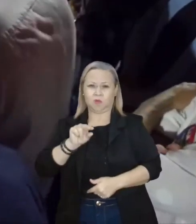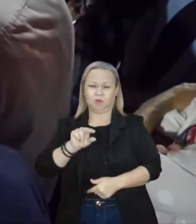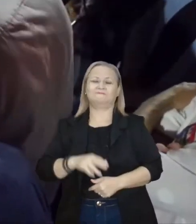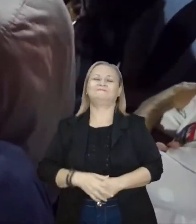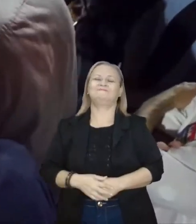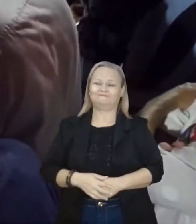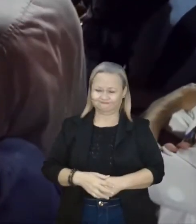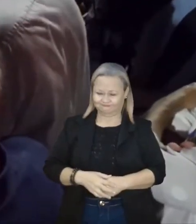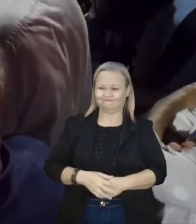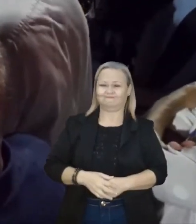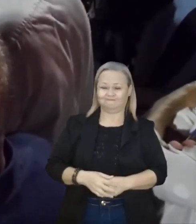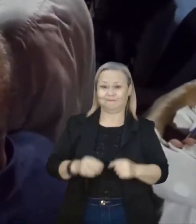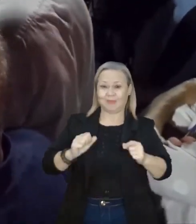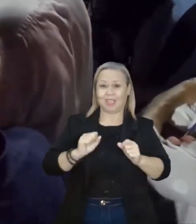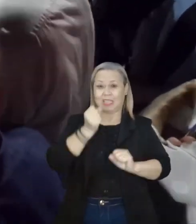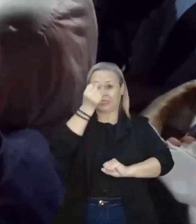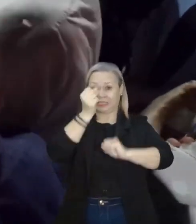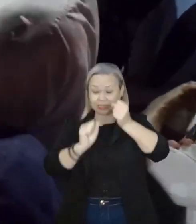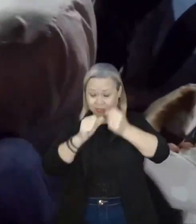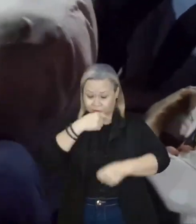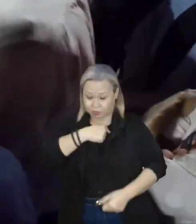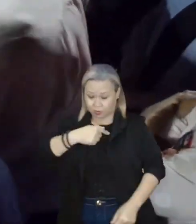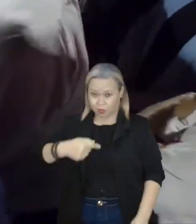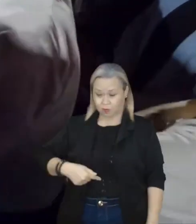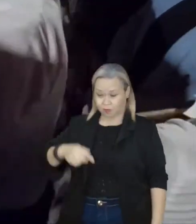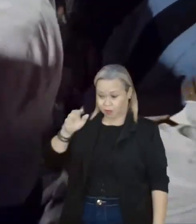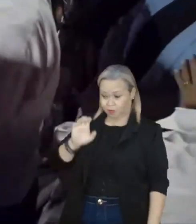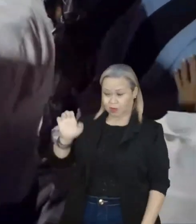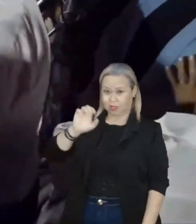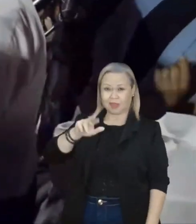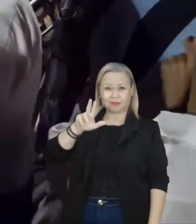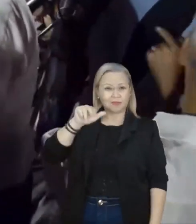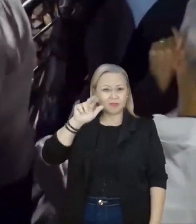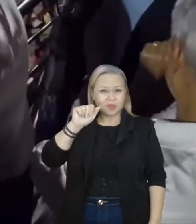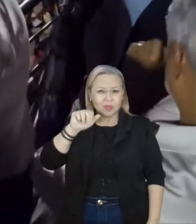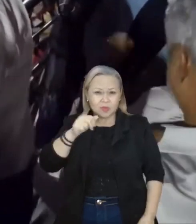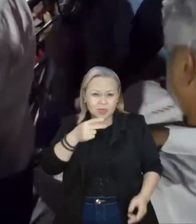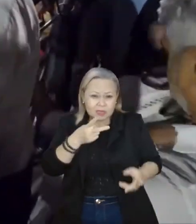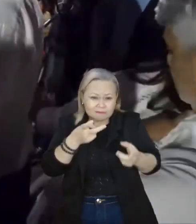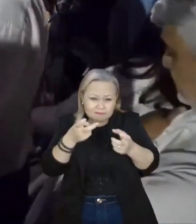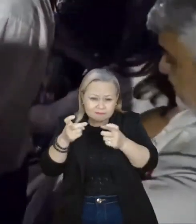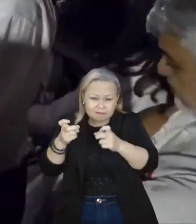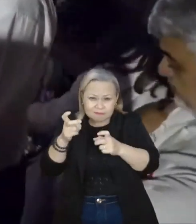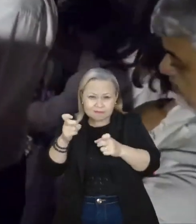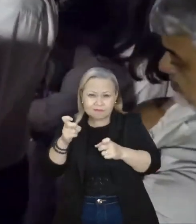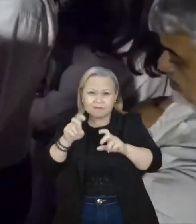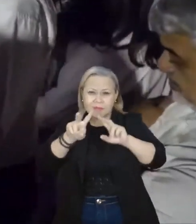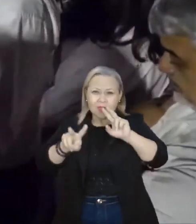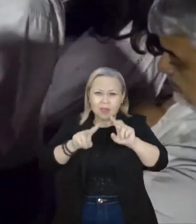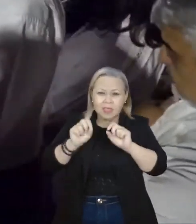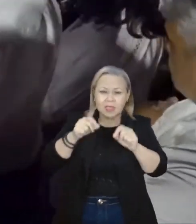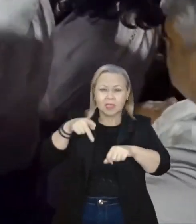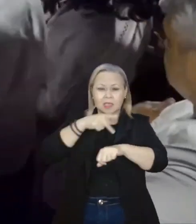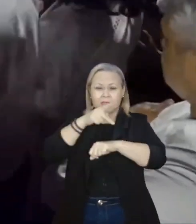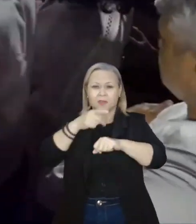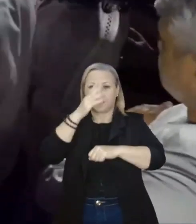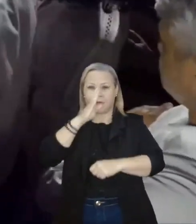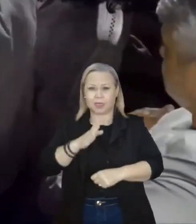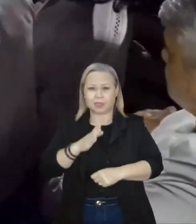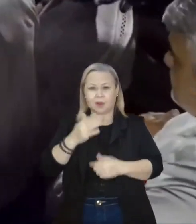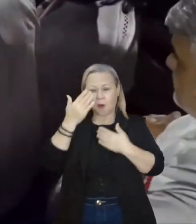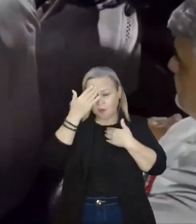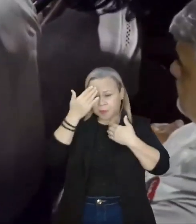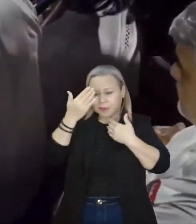da máquina pública jamais vista nesse país. Obrigado,